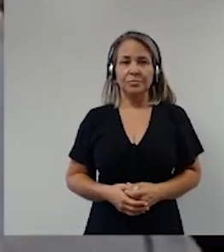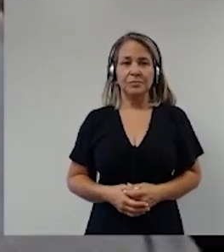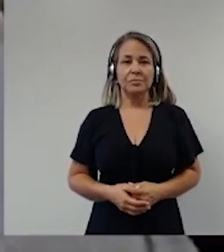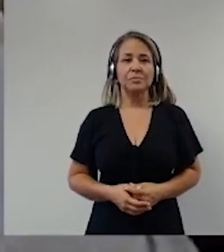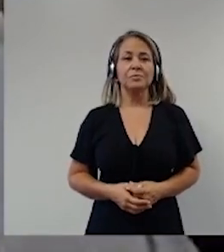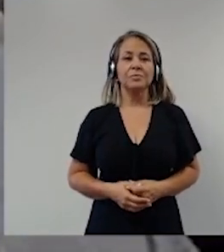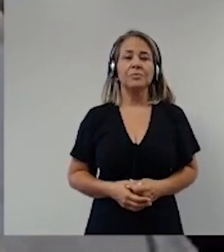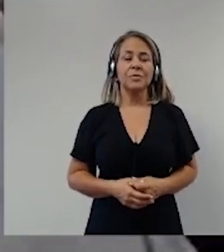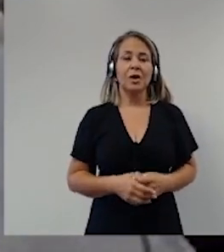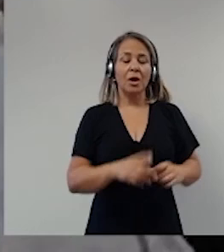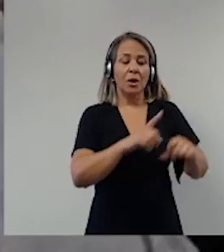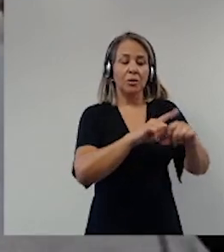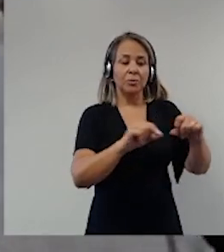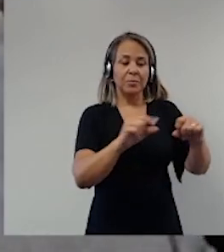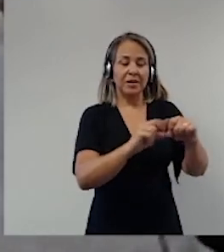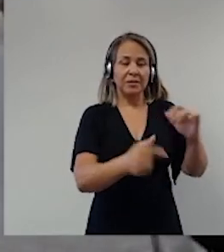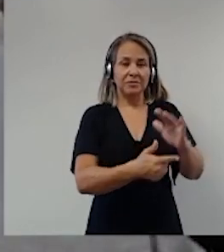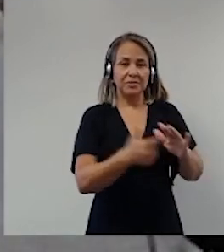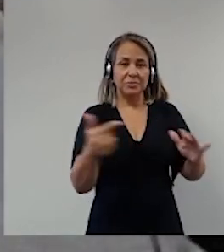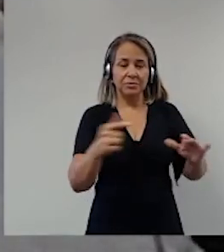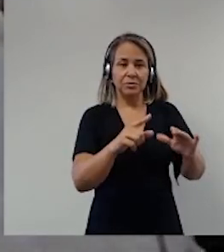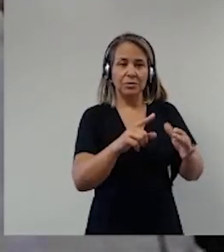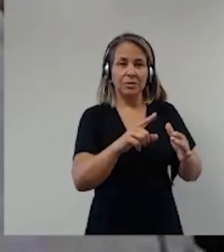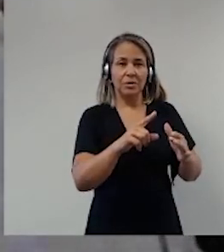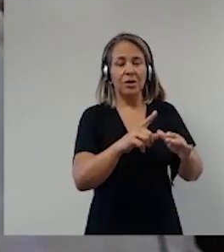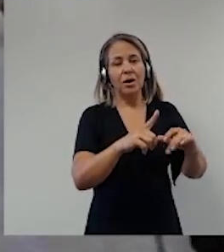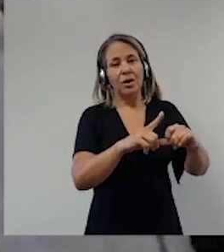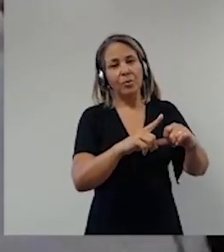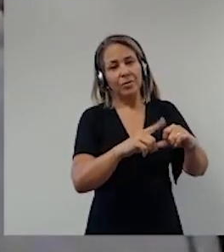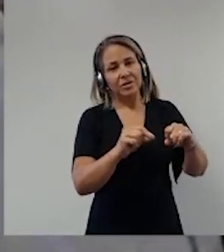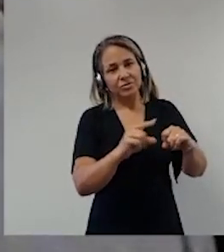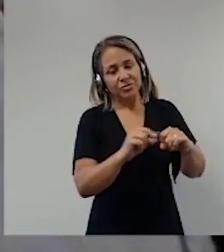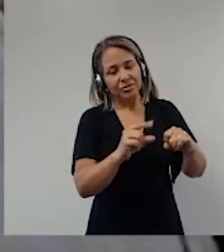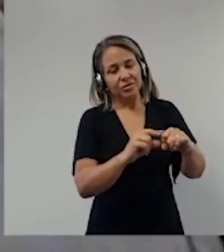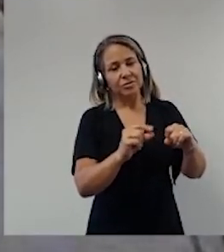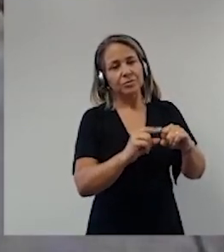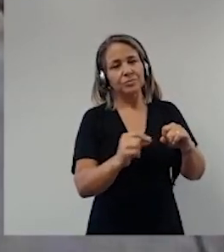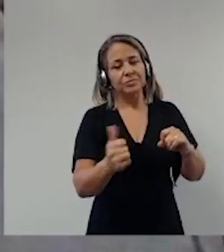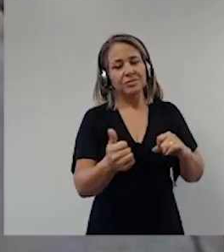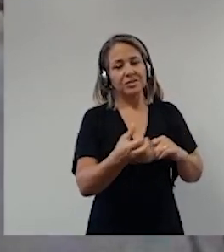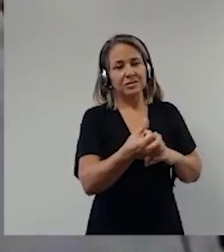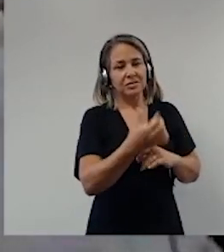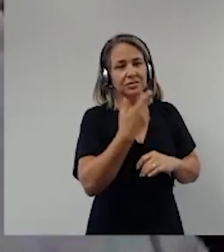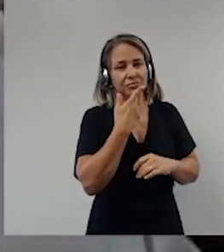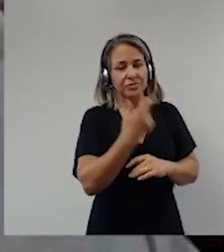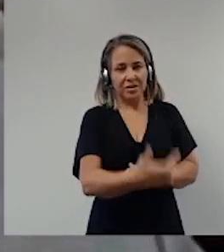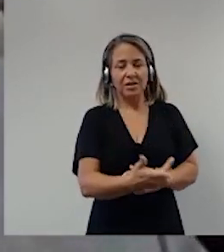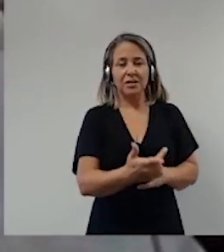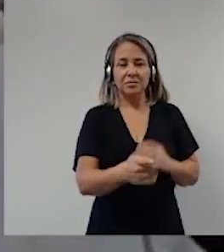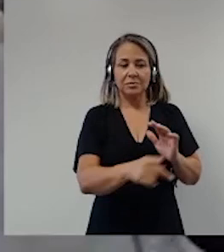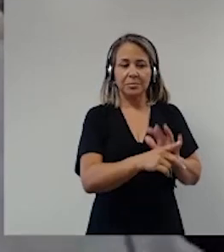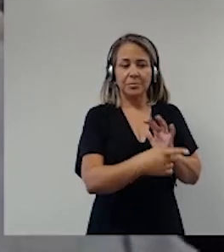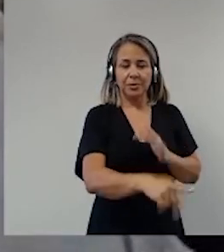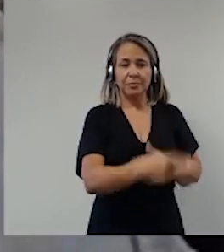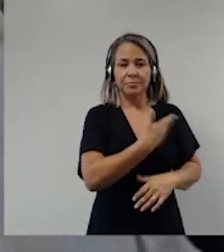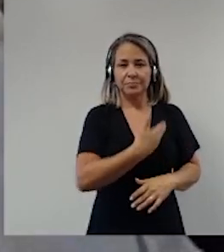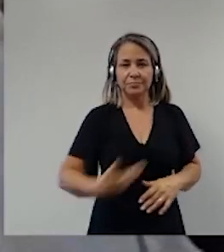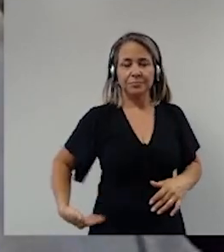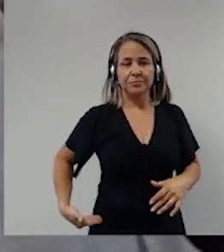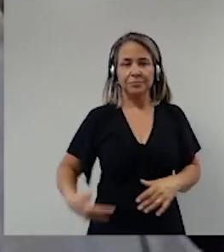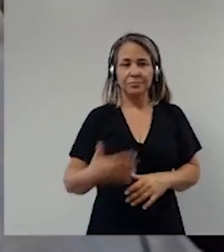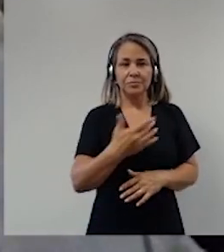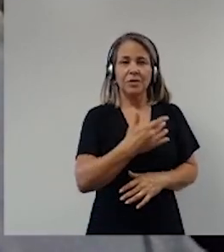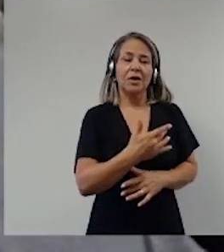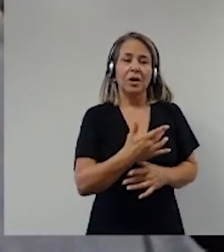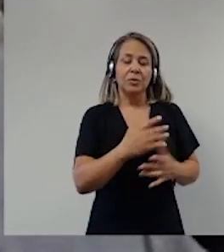No parágrafo 2º do artigo 216, especificamente atribui à administração pública a gestão